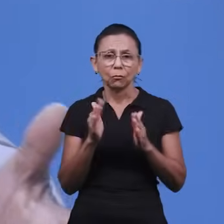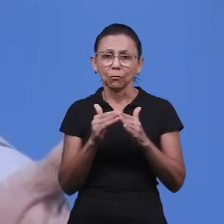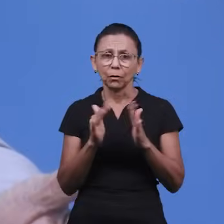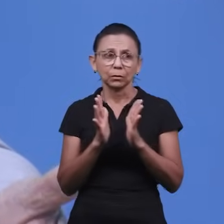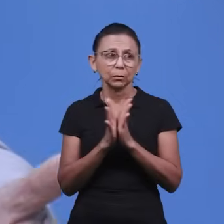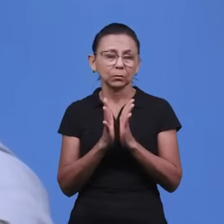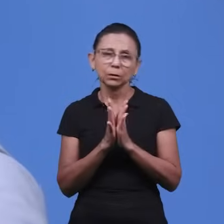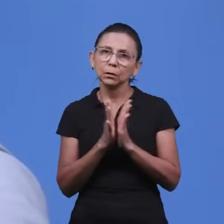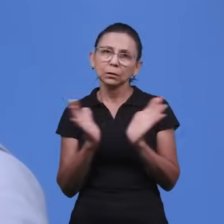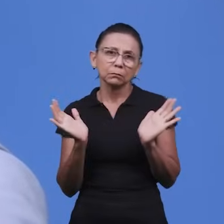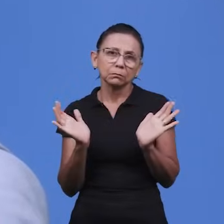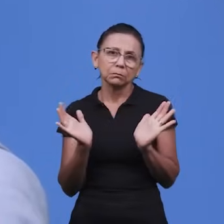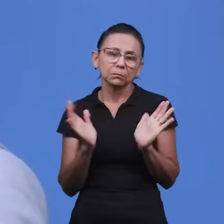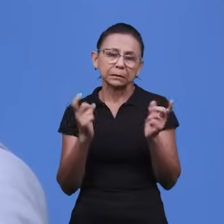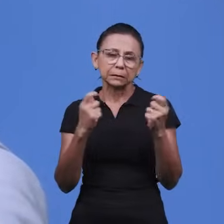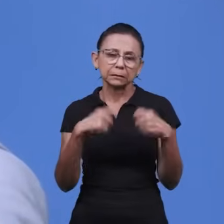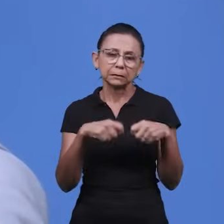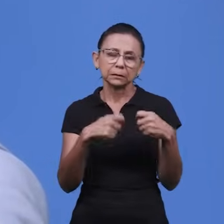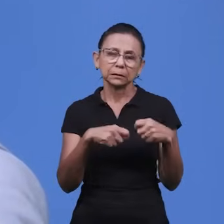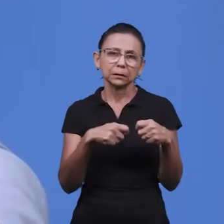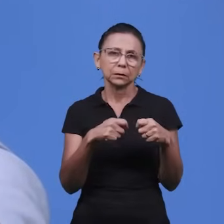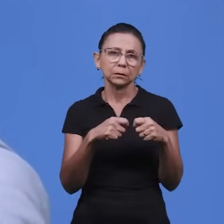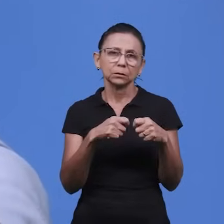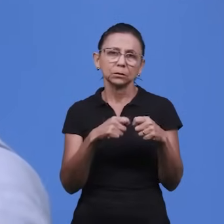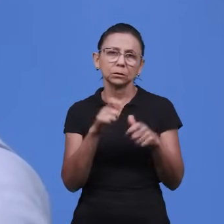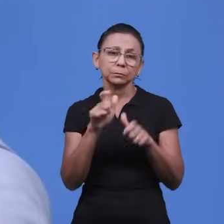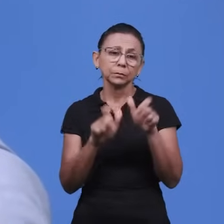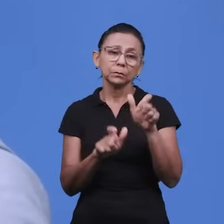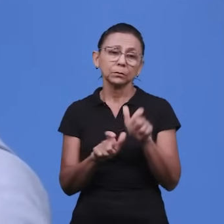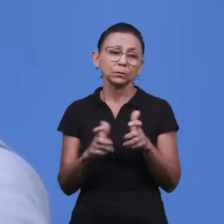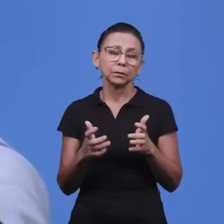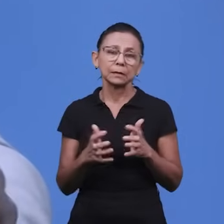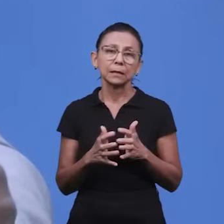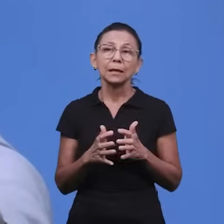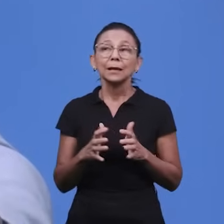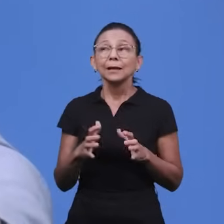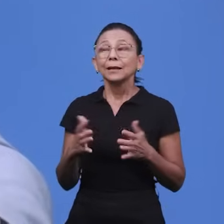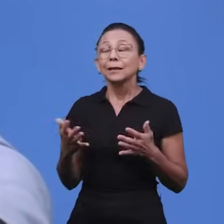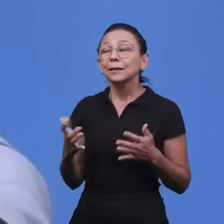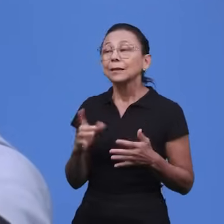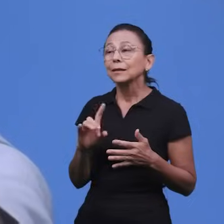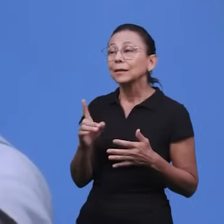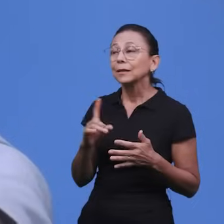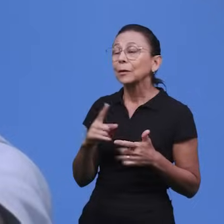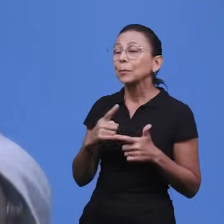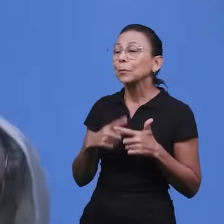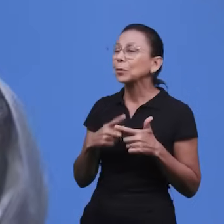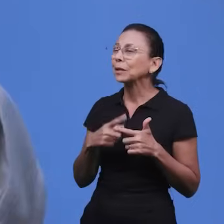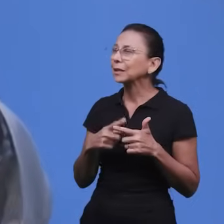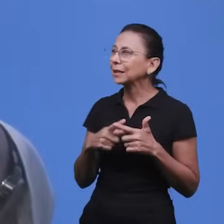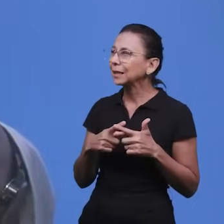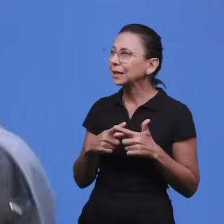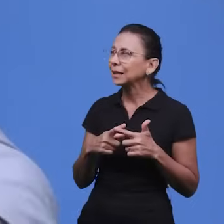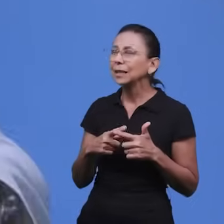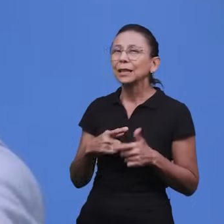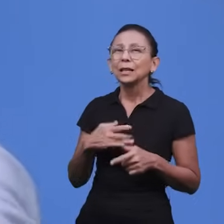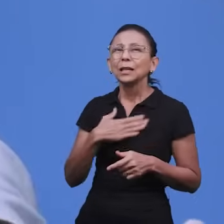pela necessidade das pessoas. Ela falou: não, porque eu gostaria que o senhor me